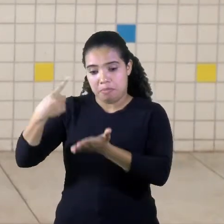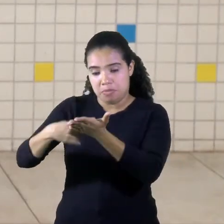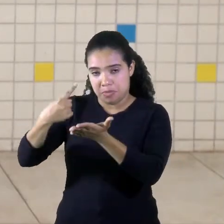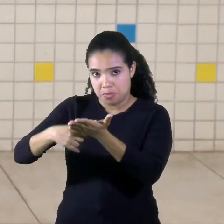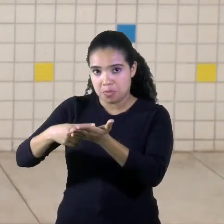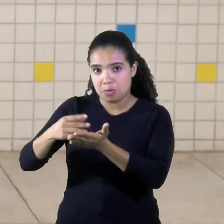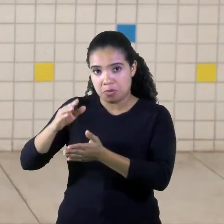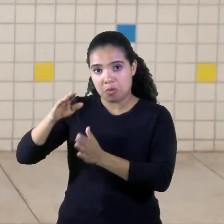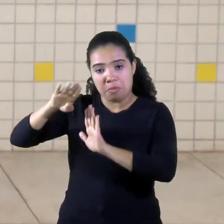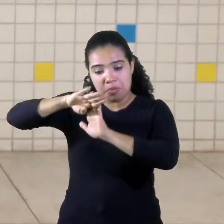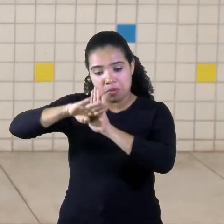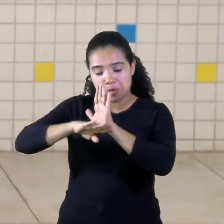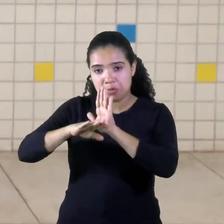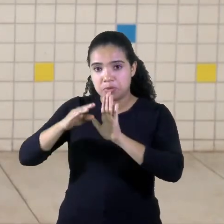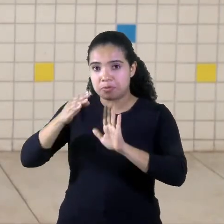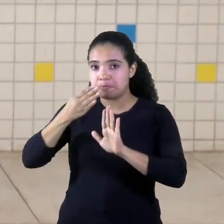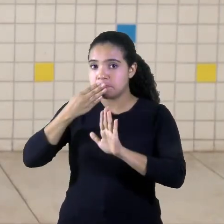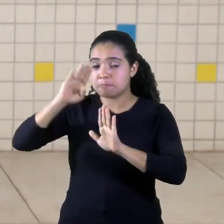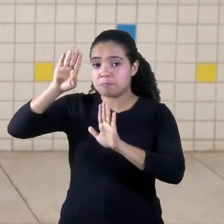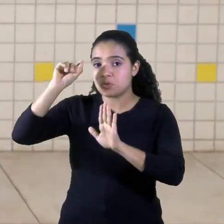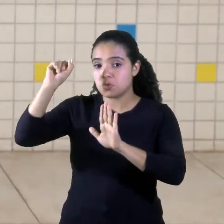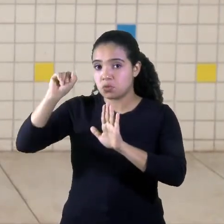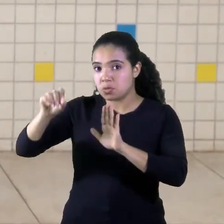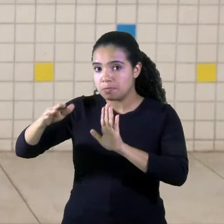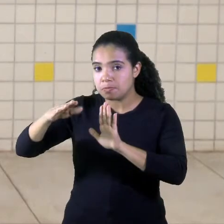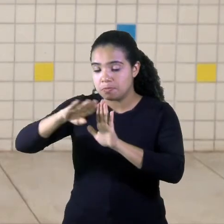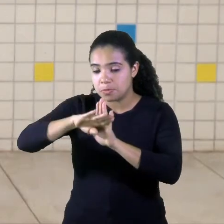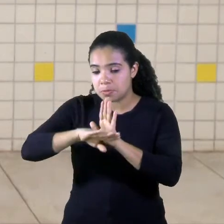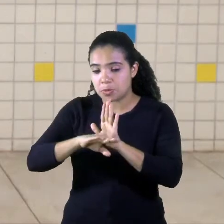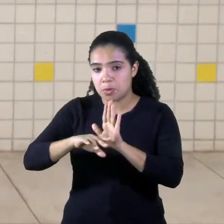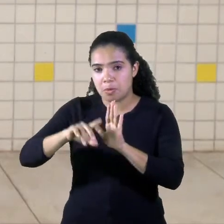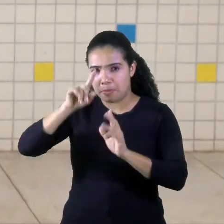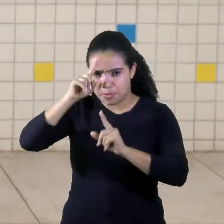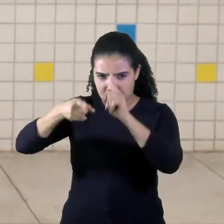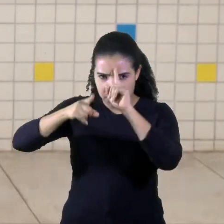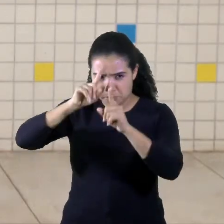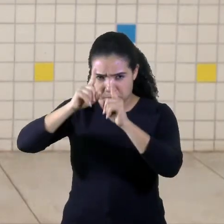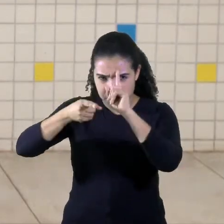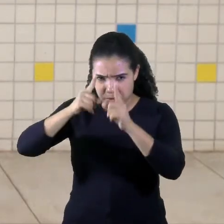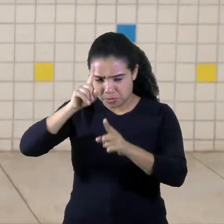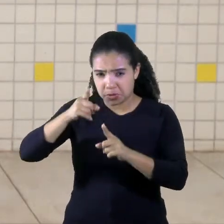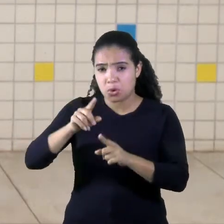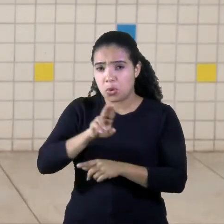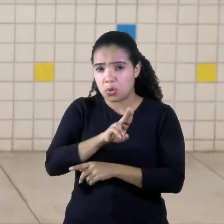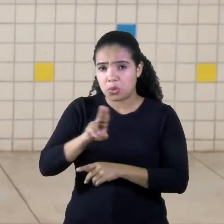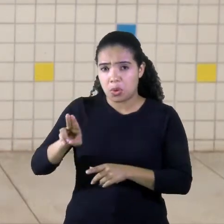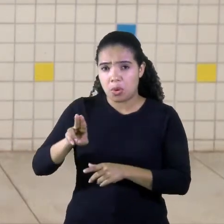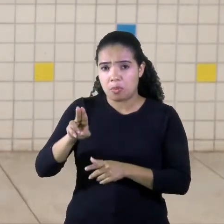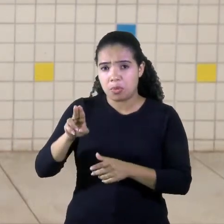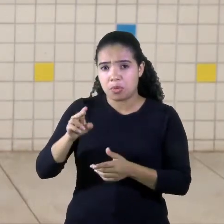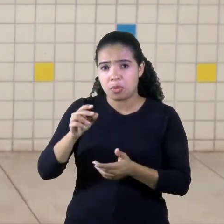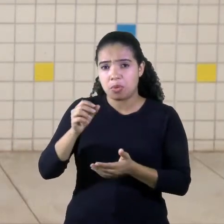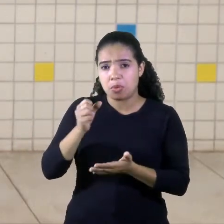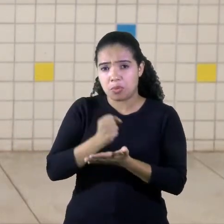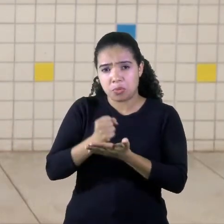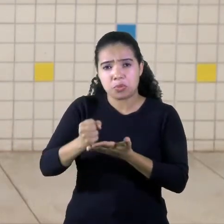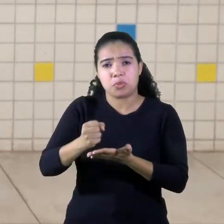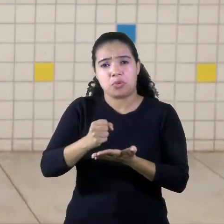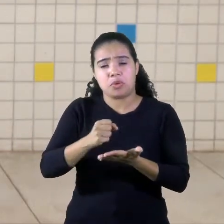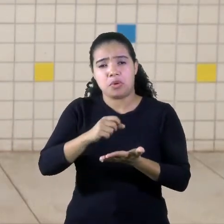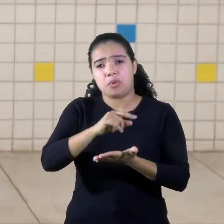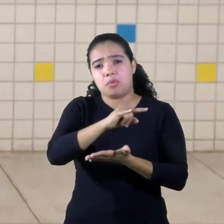estava propondo cumprir as imposições descritas no chamado Tratado de